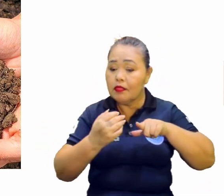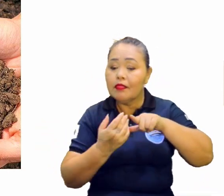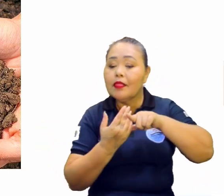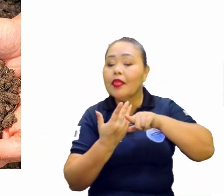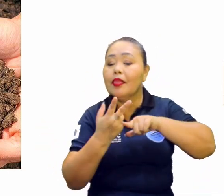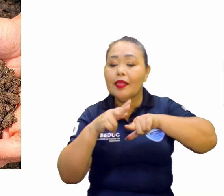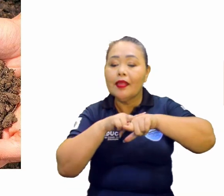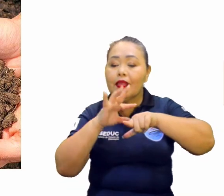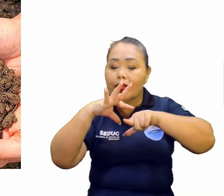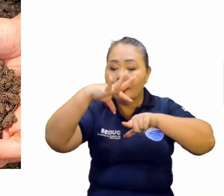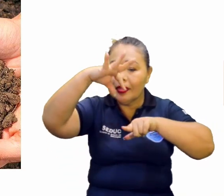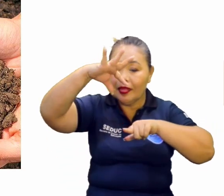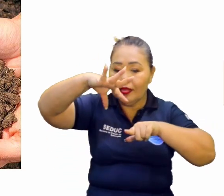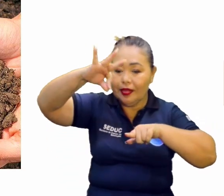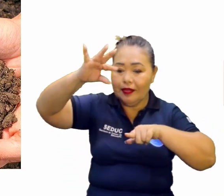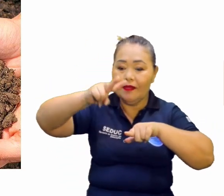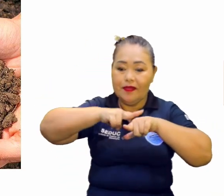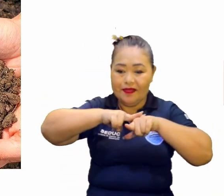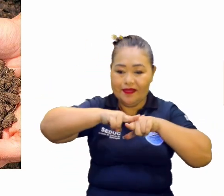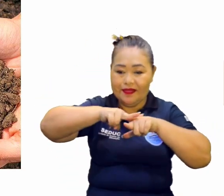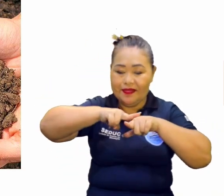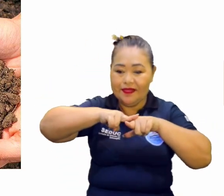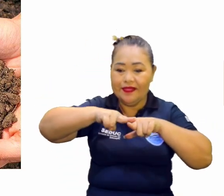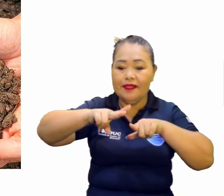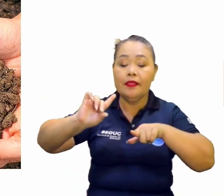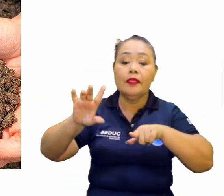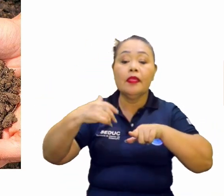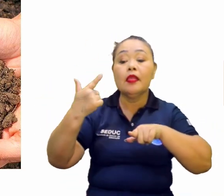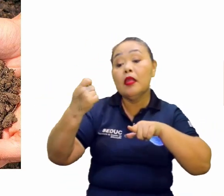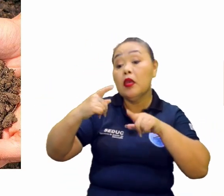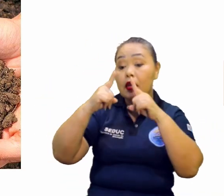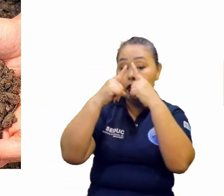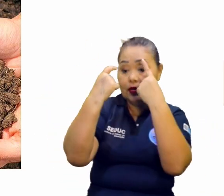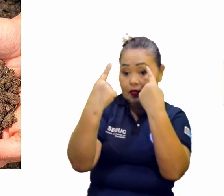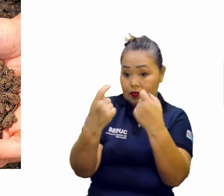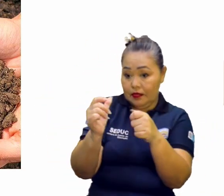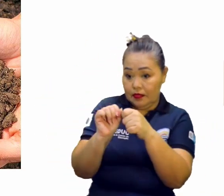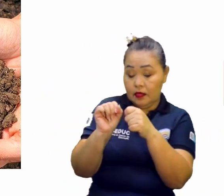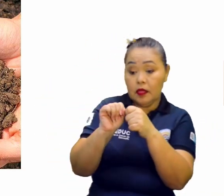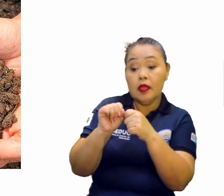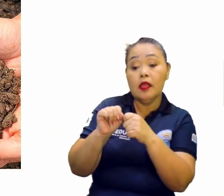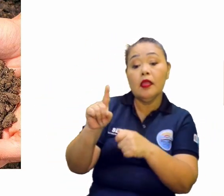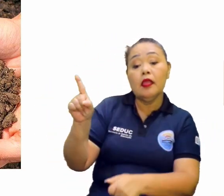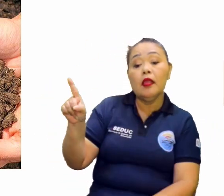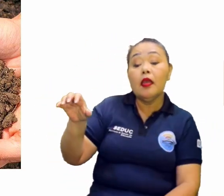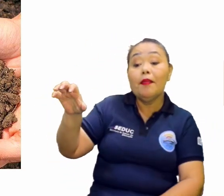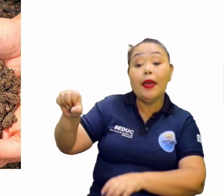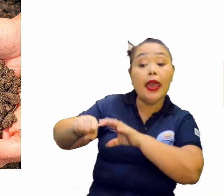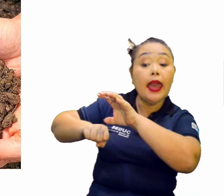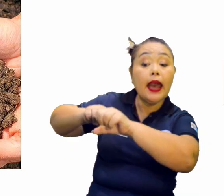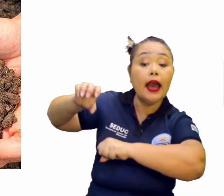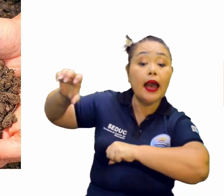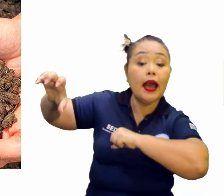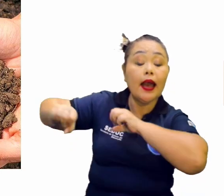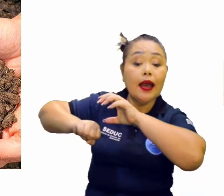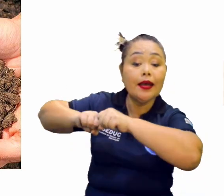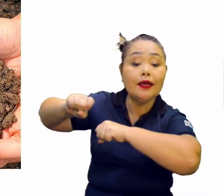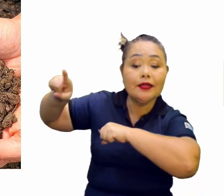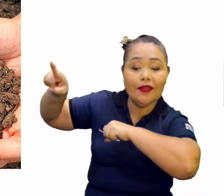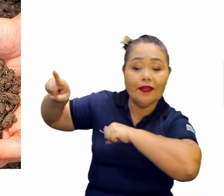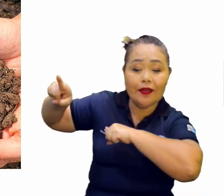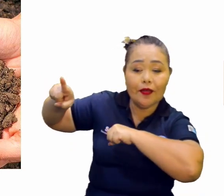caso. O que é interessante, você pegar todos esses produtos de origem